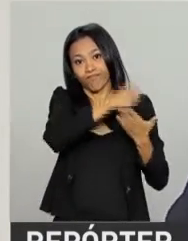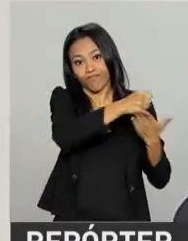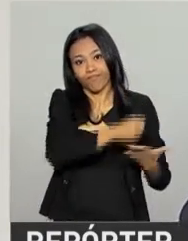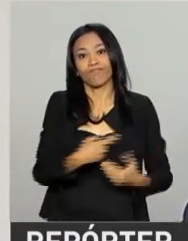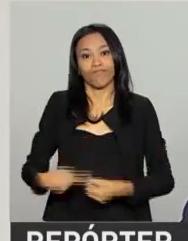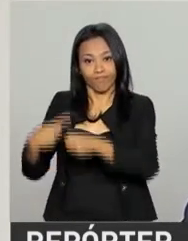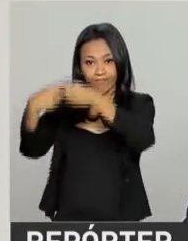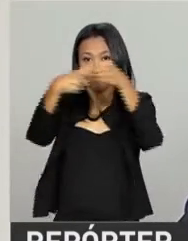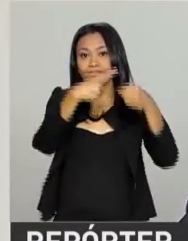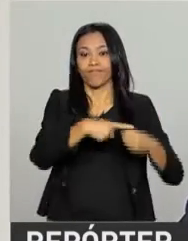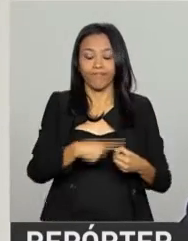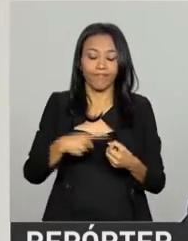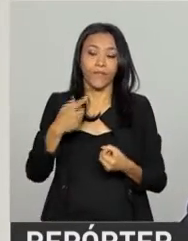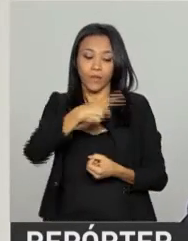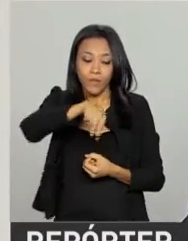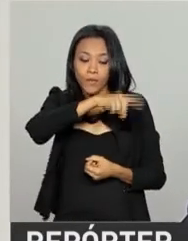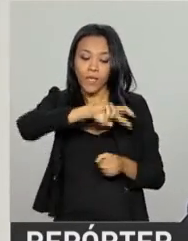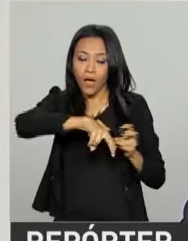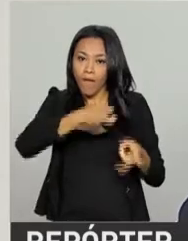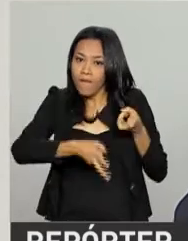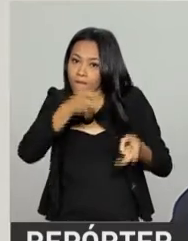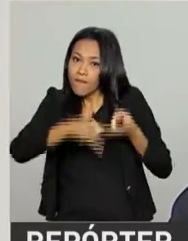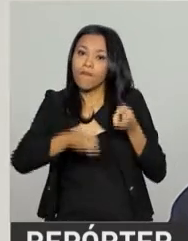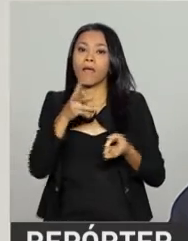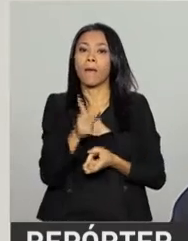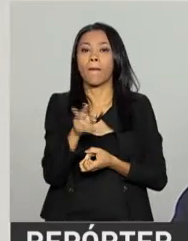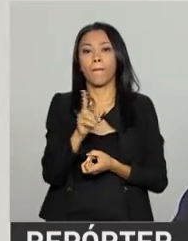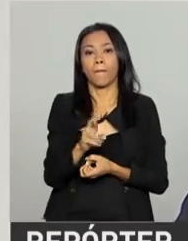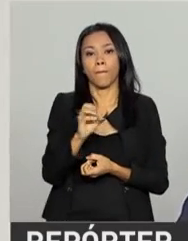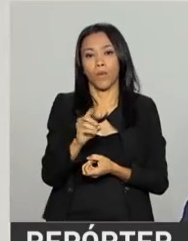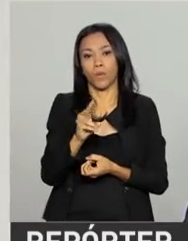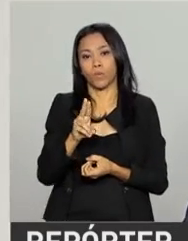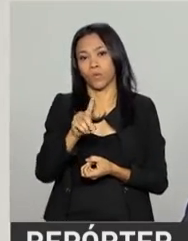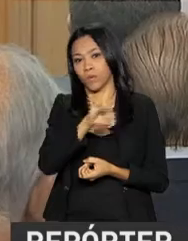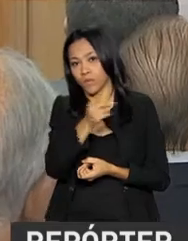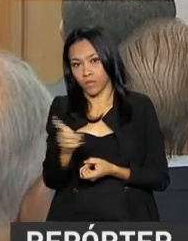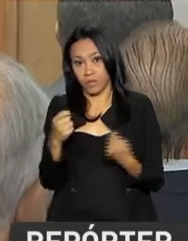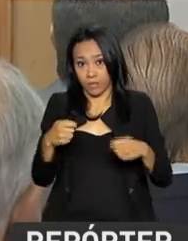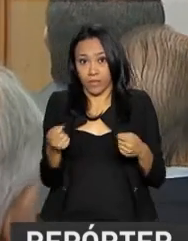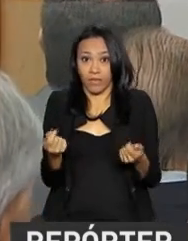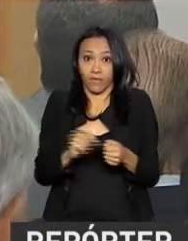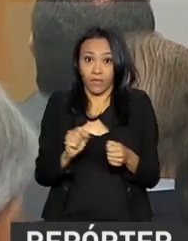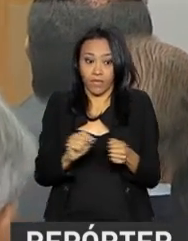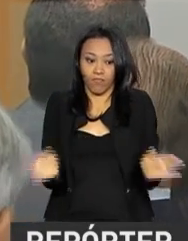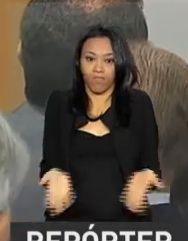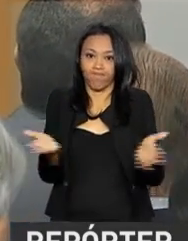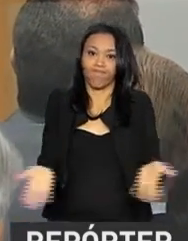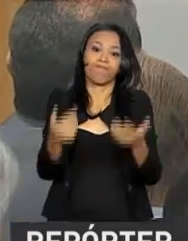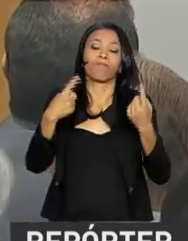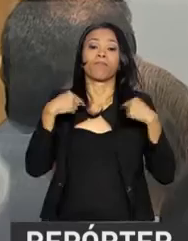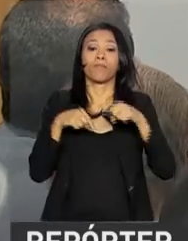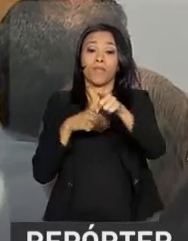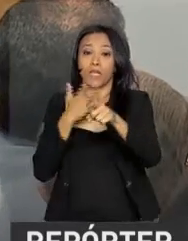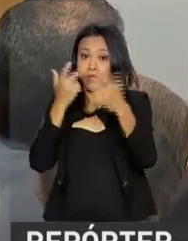da produção para que eles possam fazer frente à quantidade e à demanda de investimento que é necessário o presidente michel temer disse que a mudança